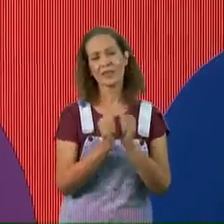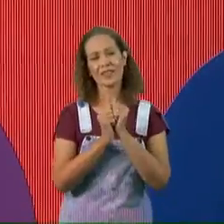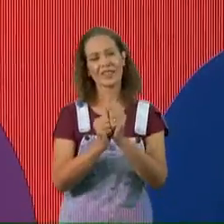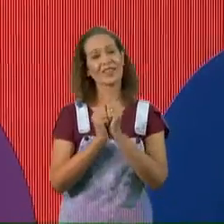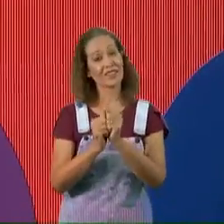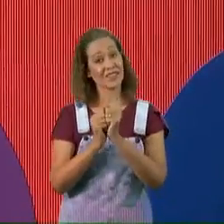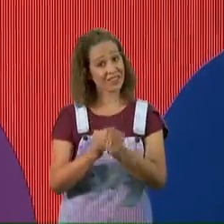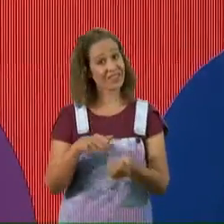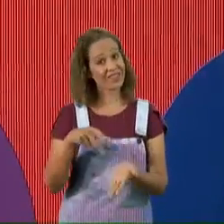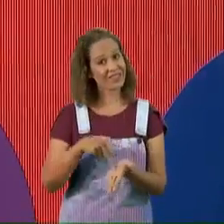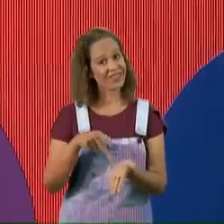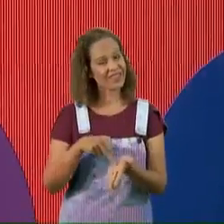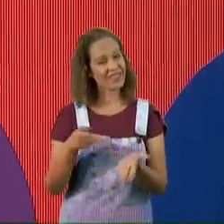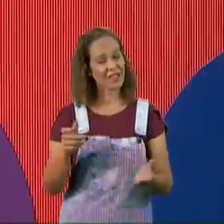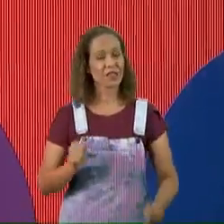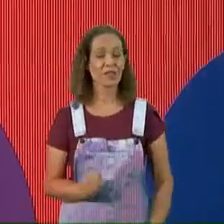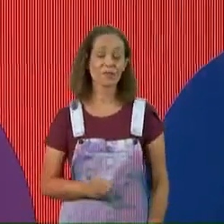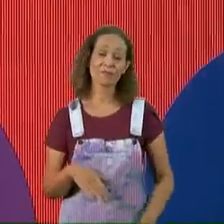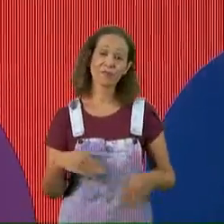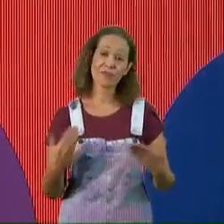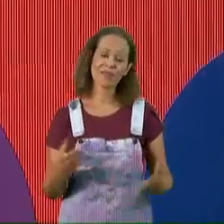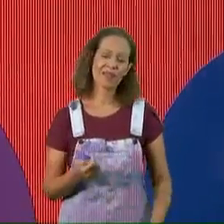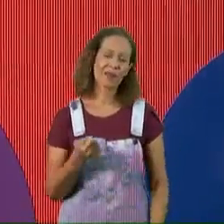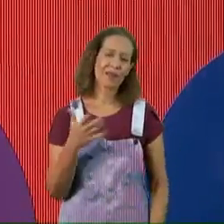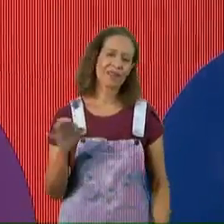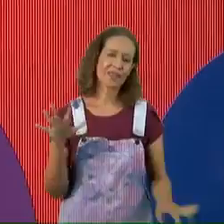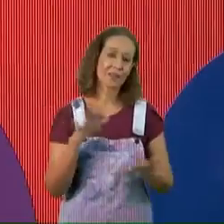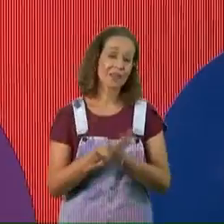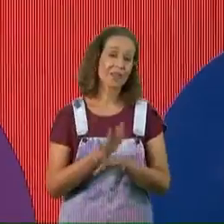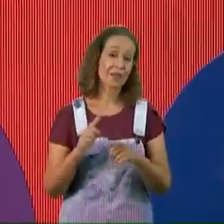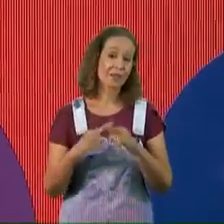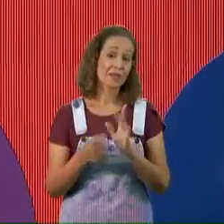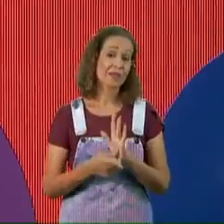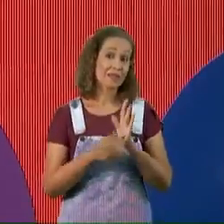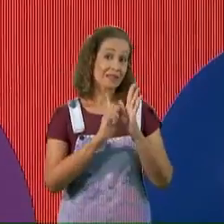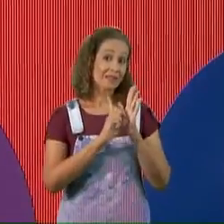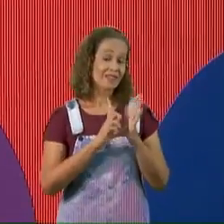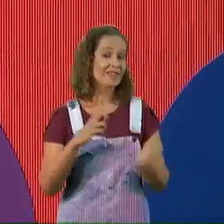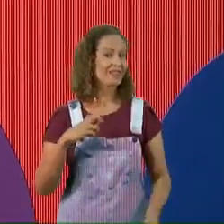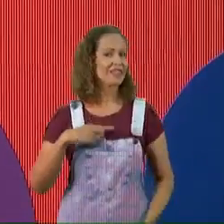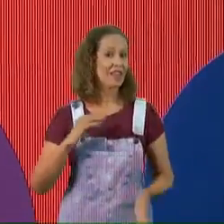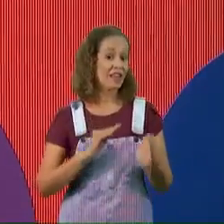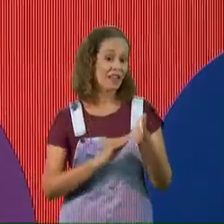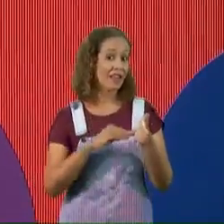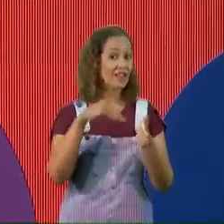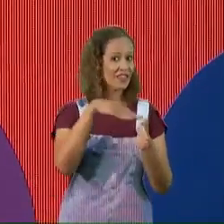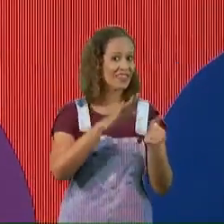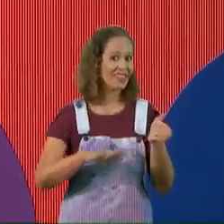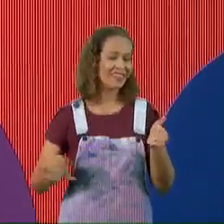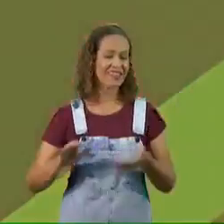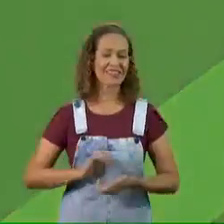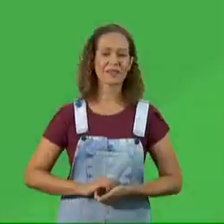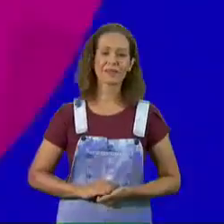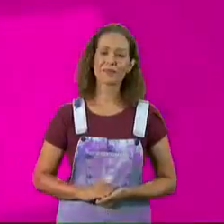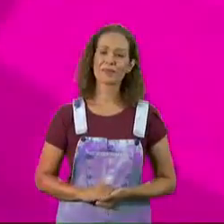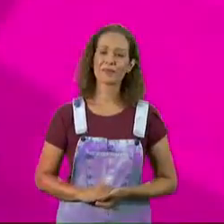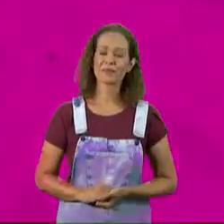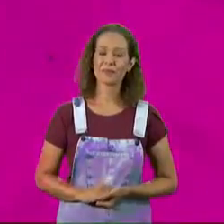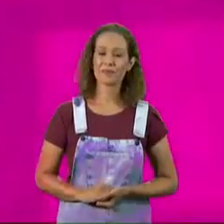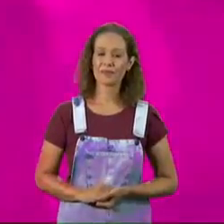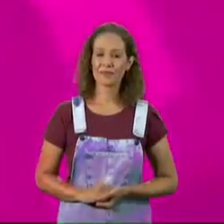permanente, isso mesmo. Estamos aqui caminhando para encerrar o Play Kids, mas antes disso, nós temos a nossa Agenda Kids.